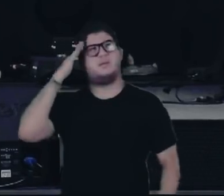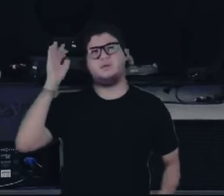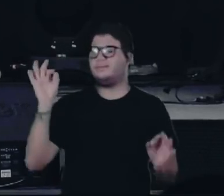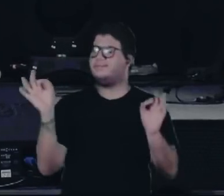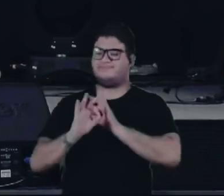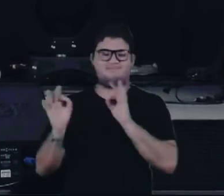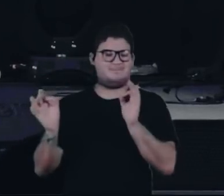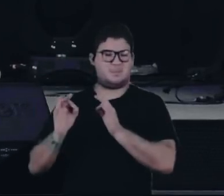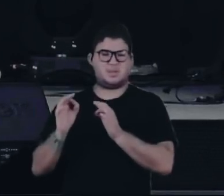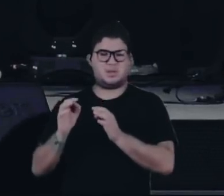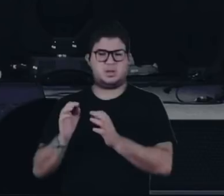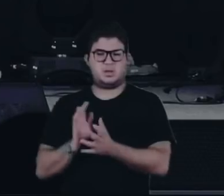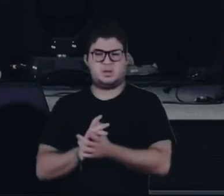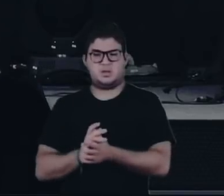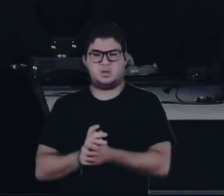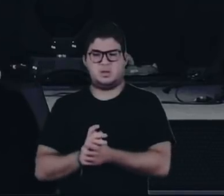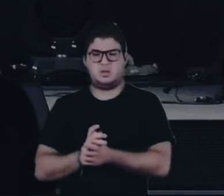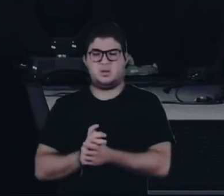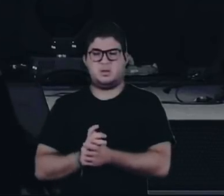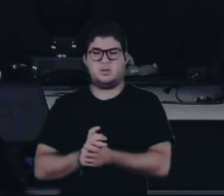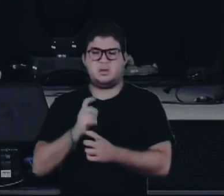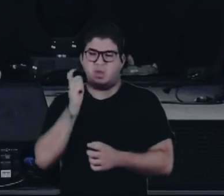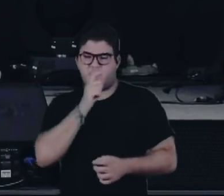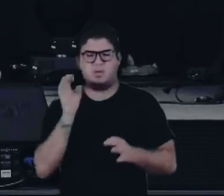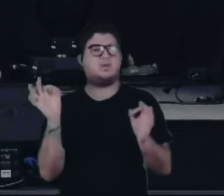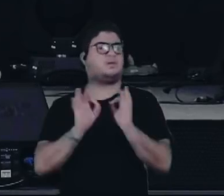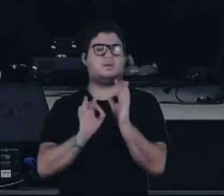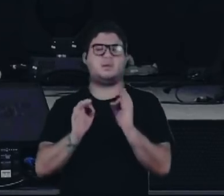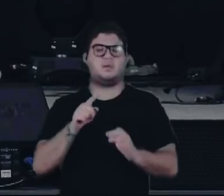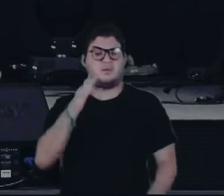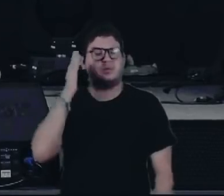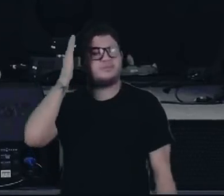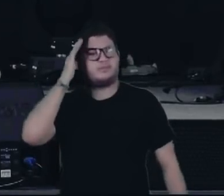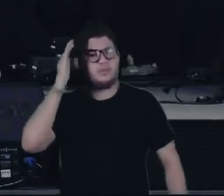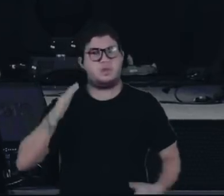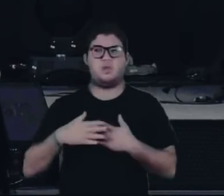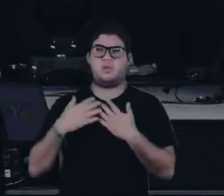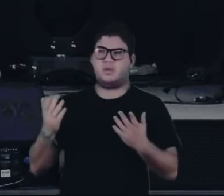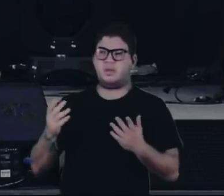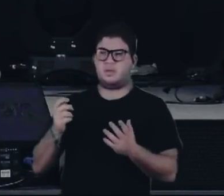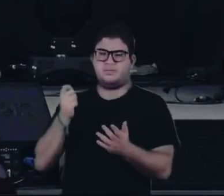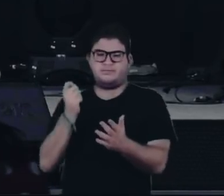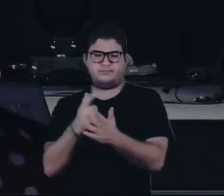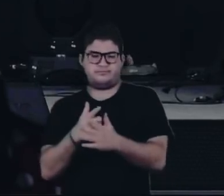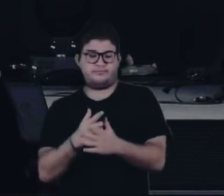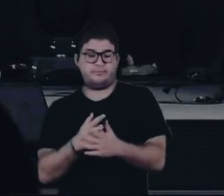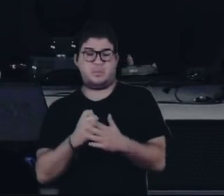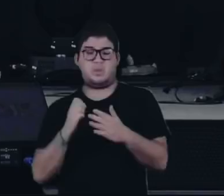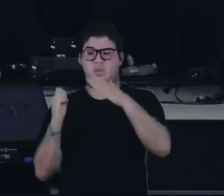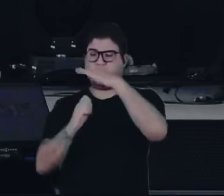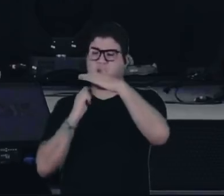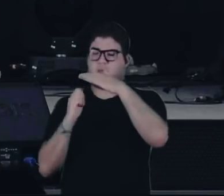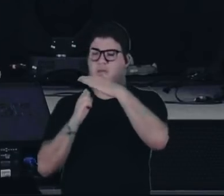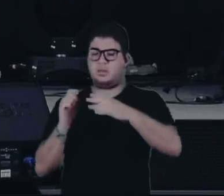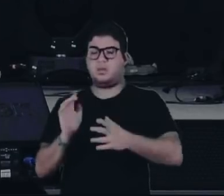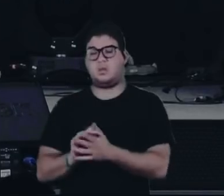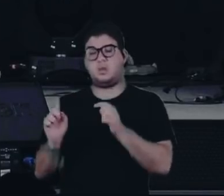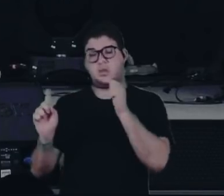Ela não andou para trás. E se você pensa assim: ah, pastor, mas o senhor disse que ela era vendedora de tecido de púrpura, ela